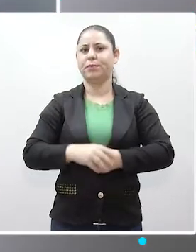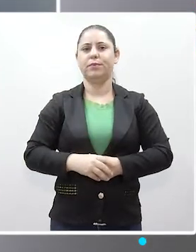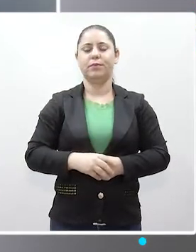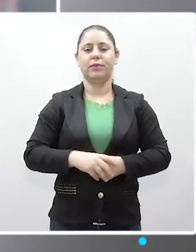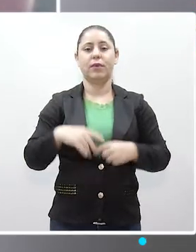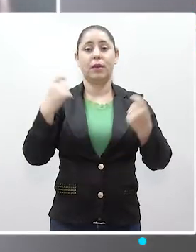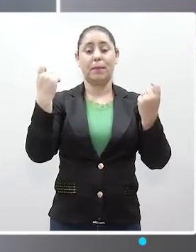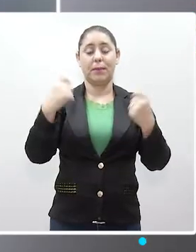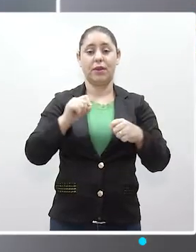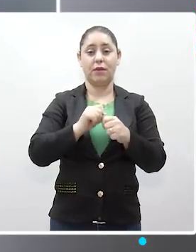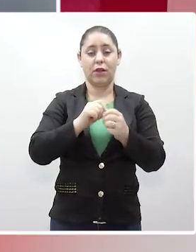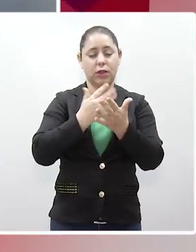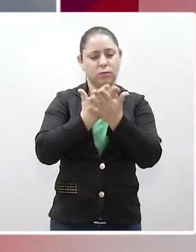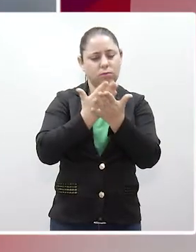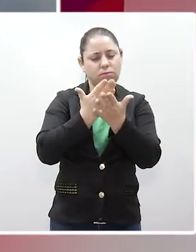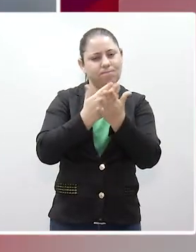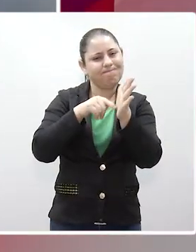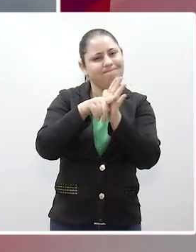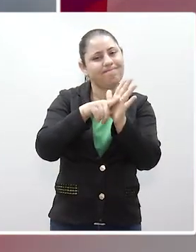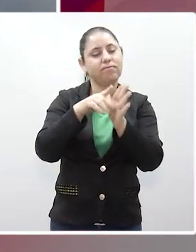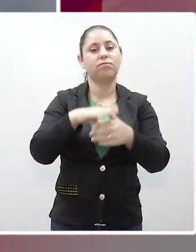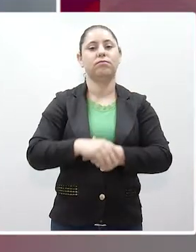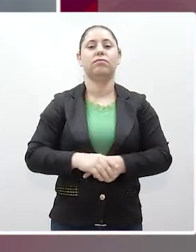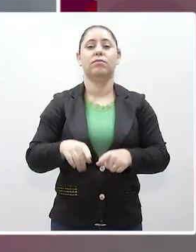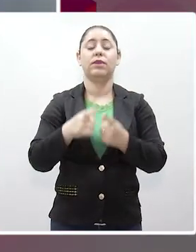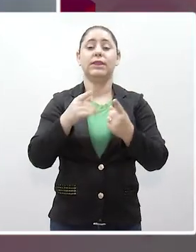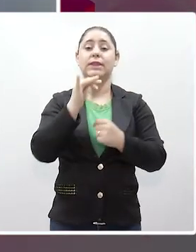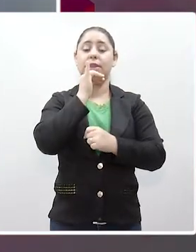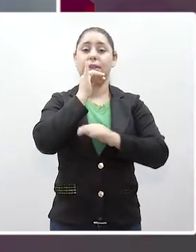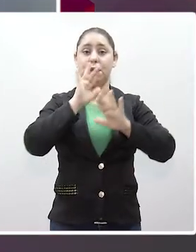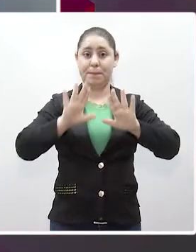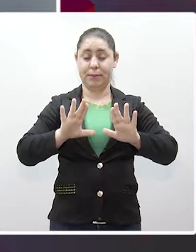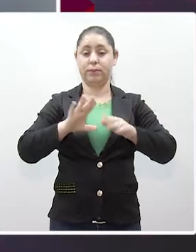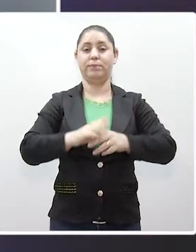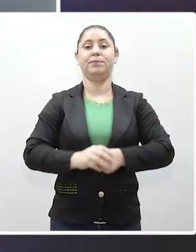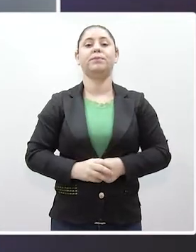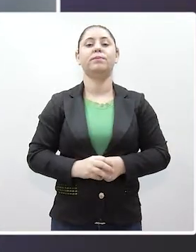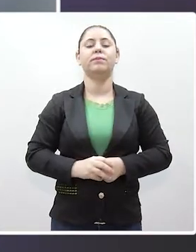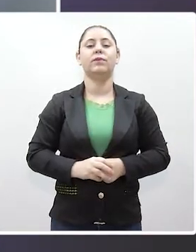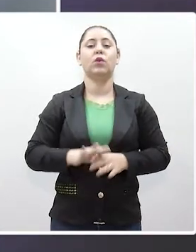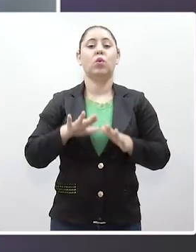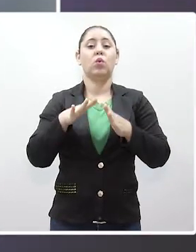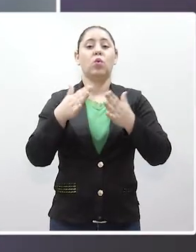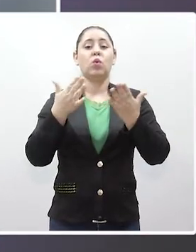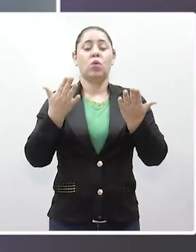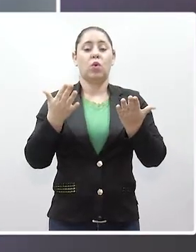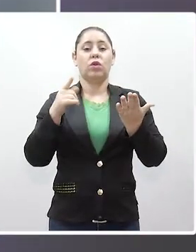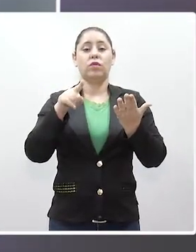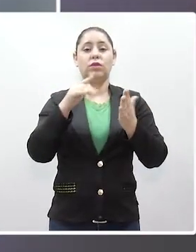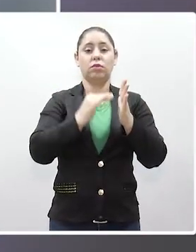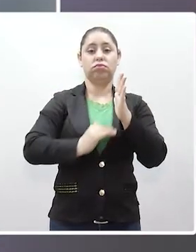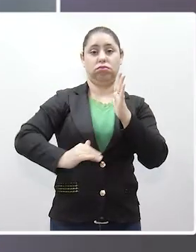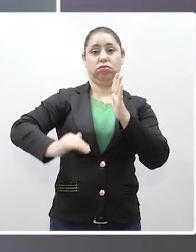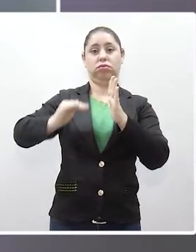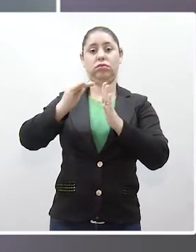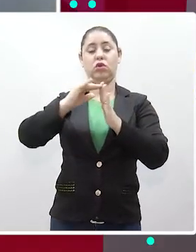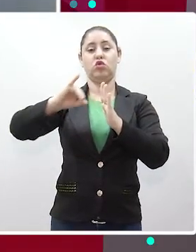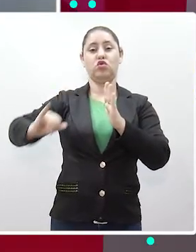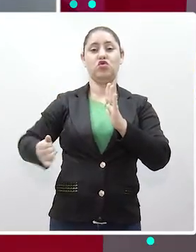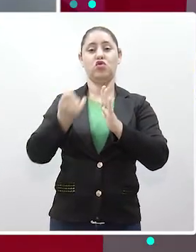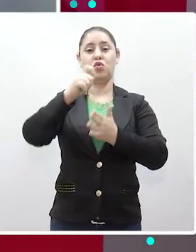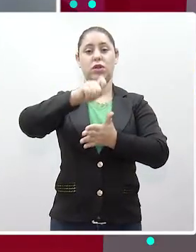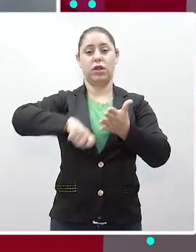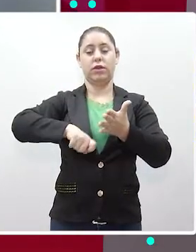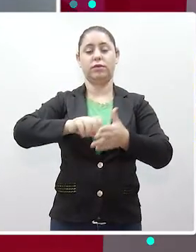séria, né? Então, a gente teria que fazer esses estudos. Mas vamos dizer aqui, hipoteticamente, quando você sobe a taxa de